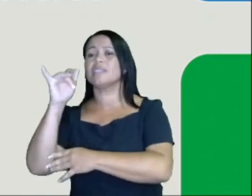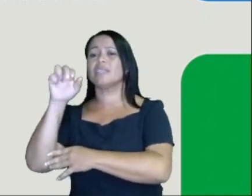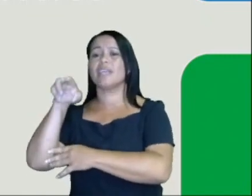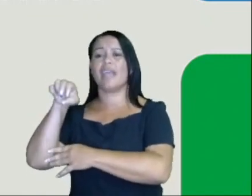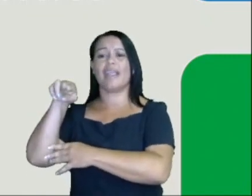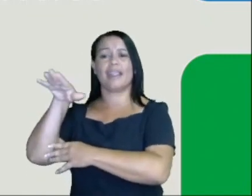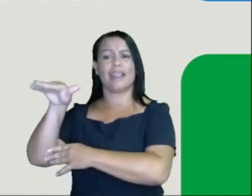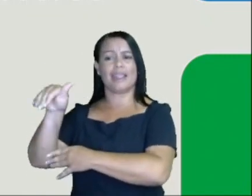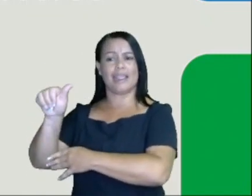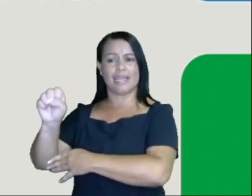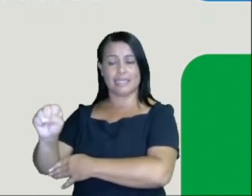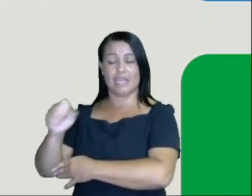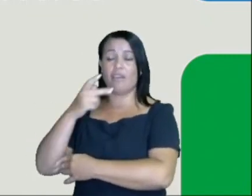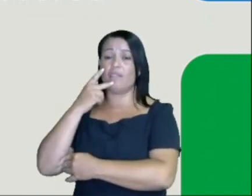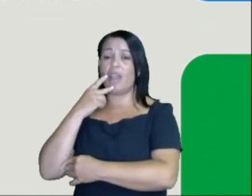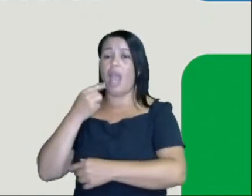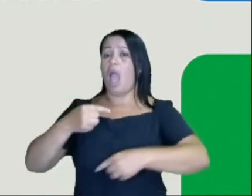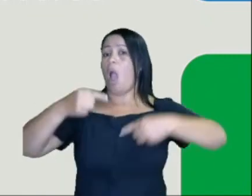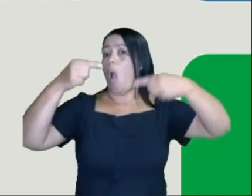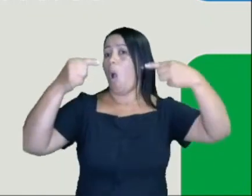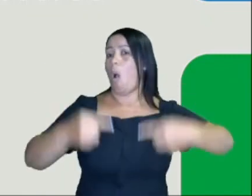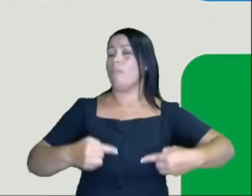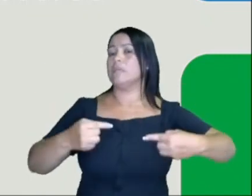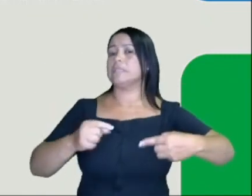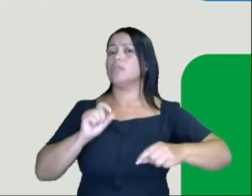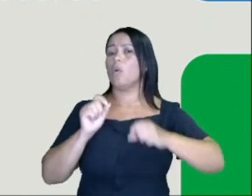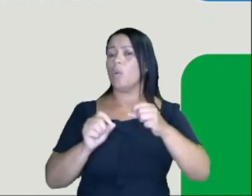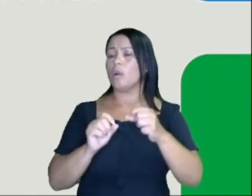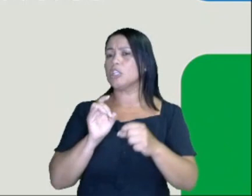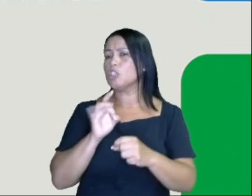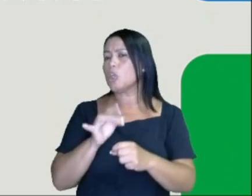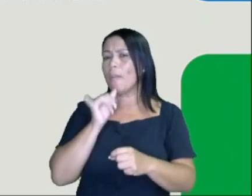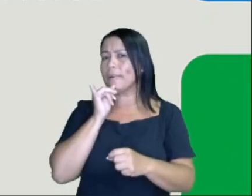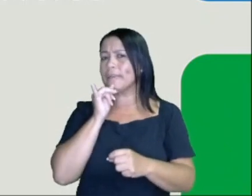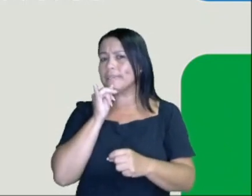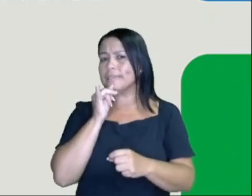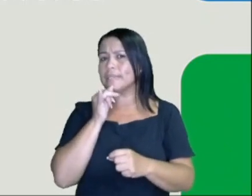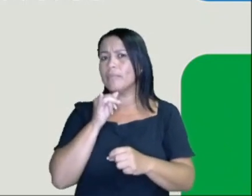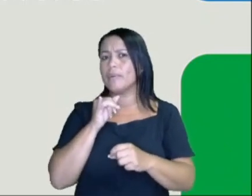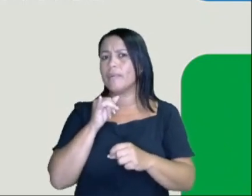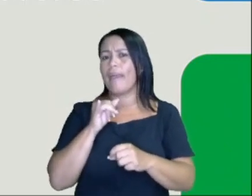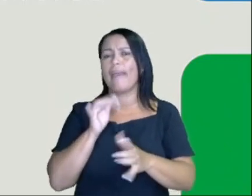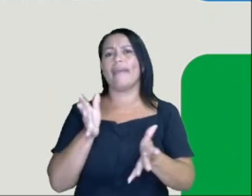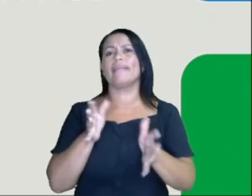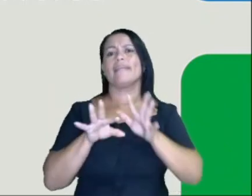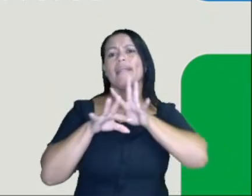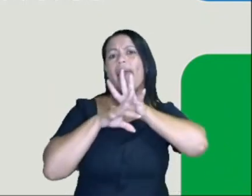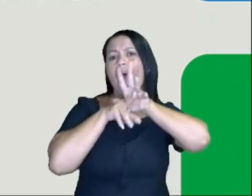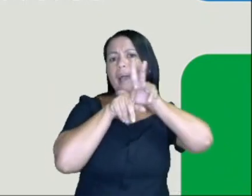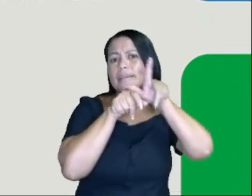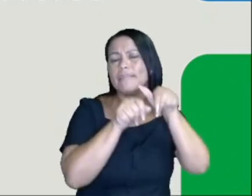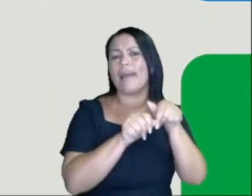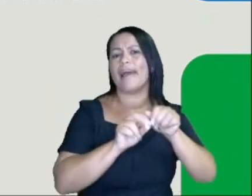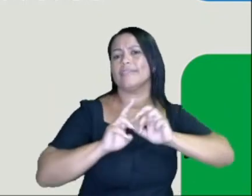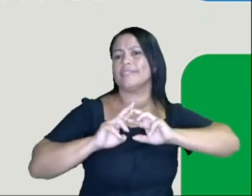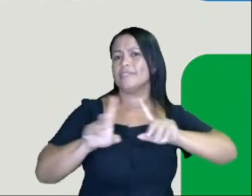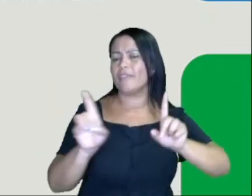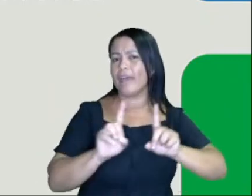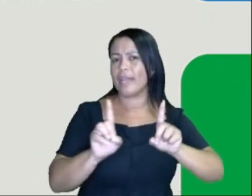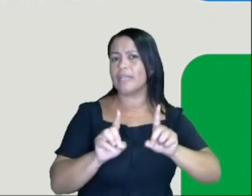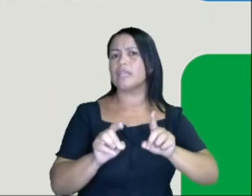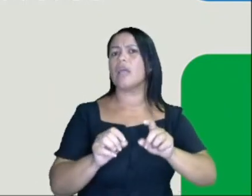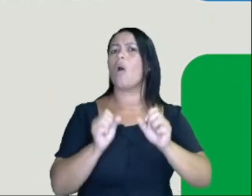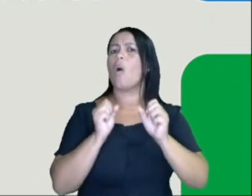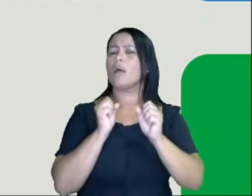a competição, como eu falei outra vez, não ocorre somente entre animais de espécies diferentes.